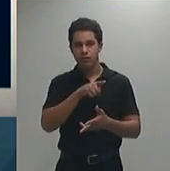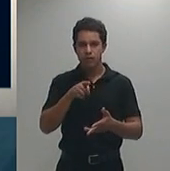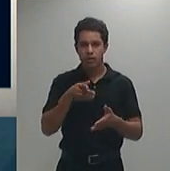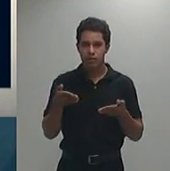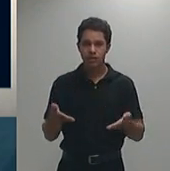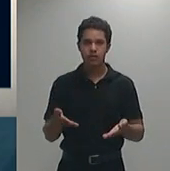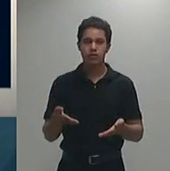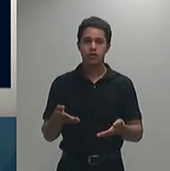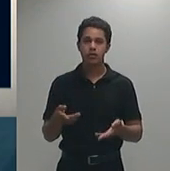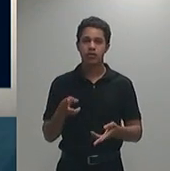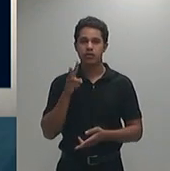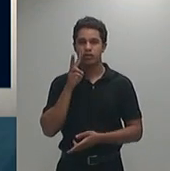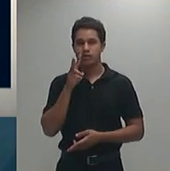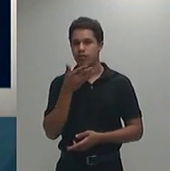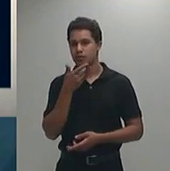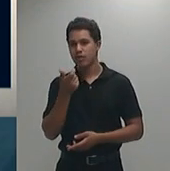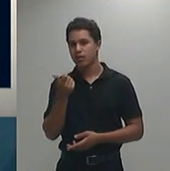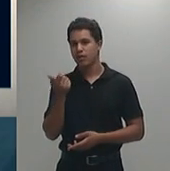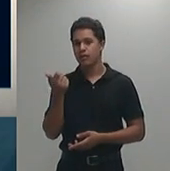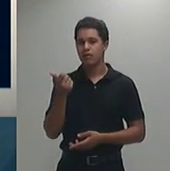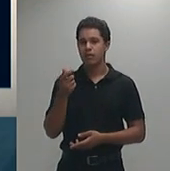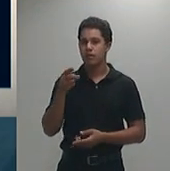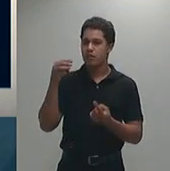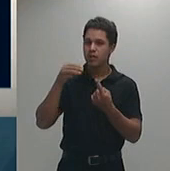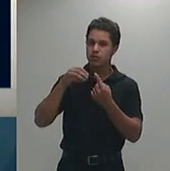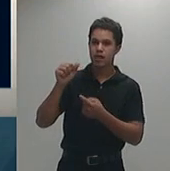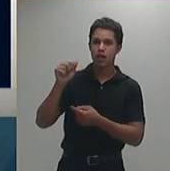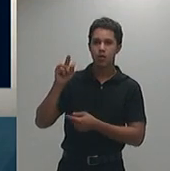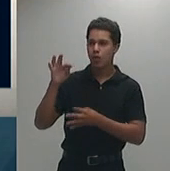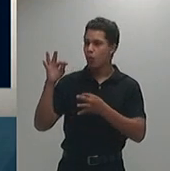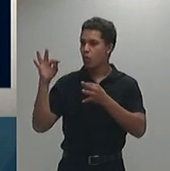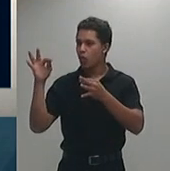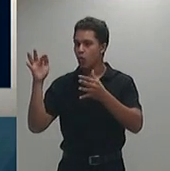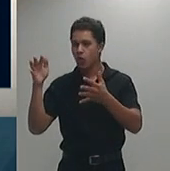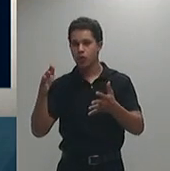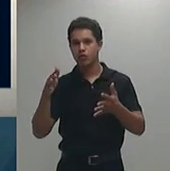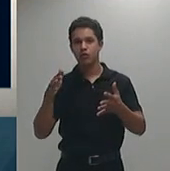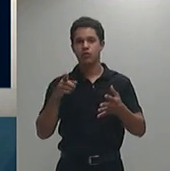ver melhor aqui me disse meu filho de Salomão - Marco buzzi